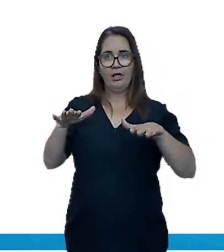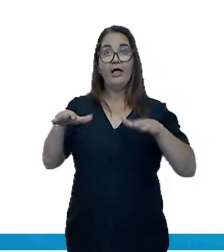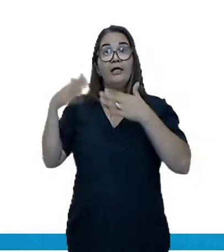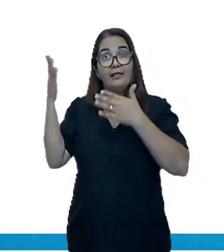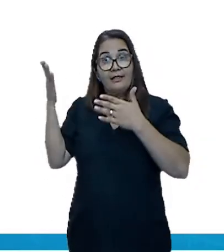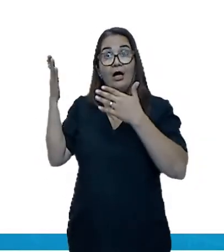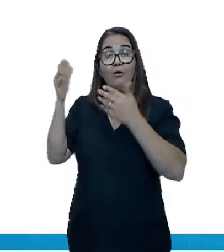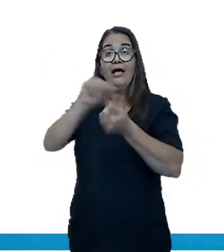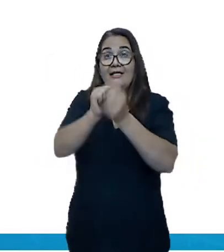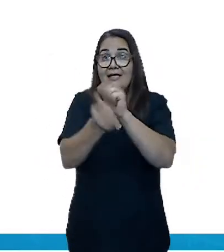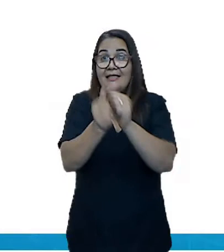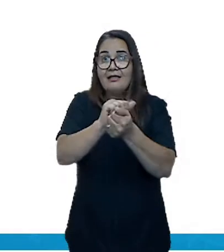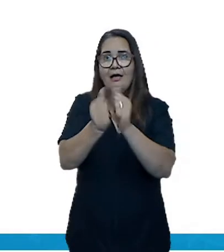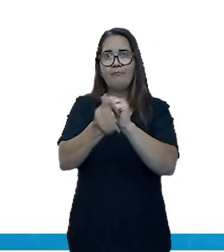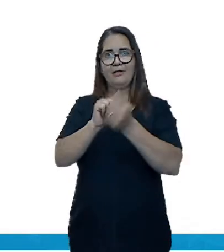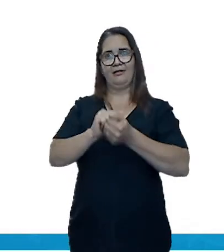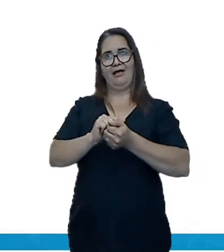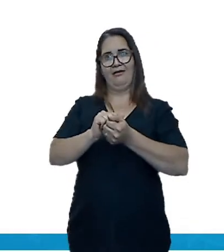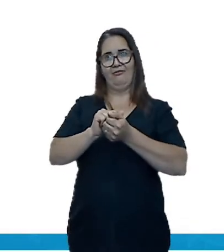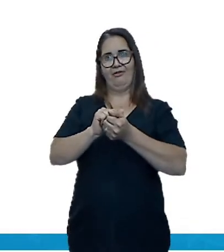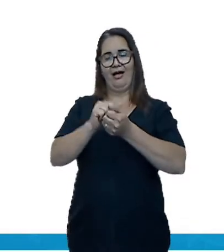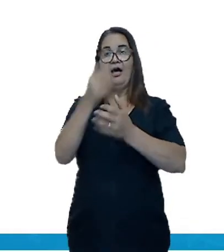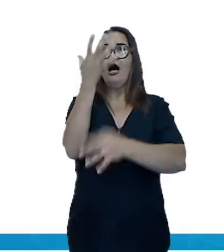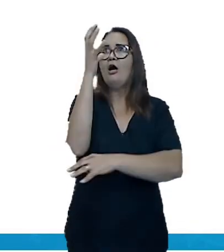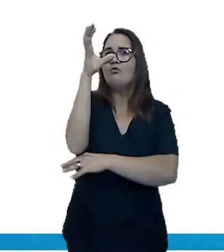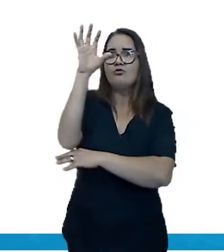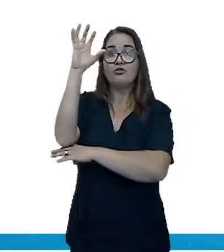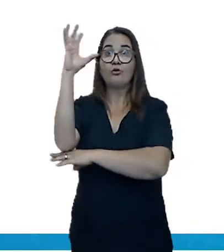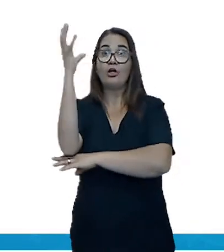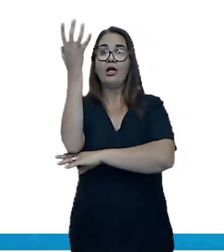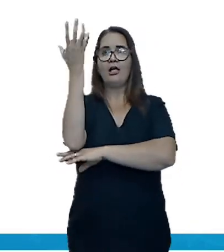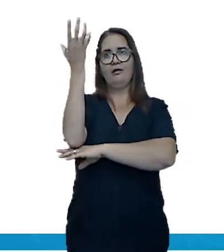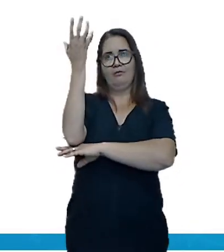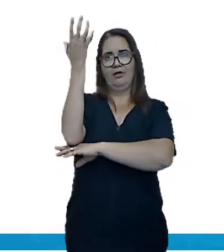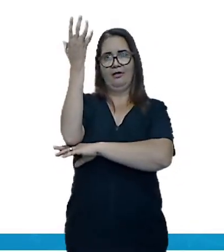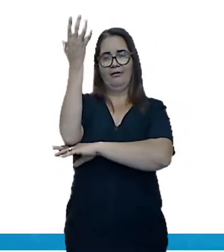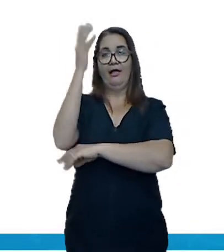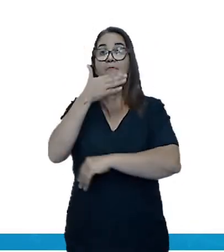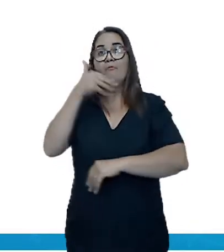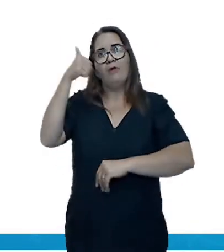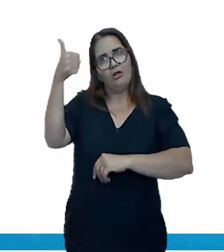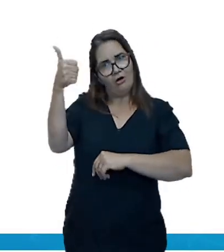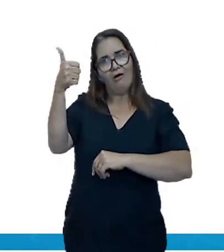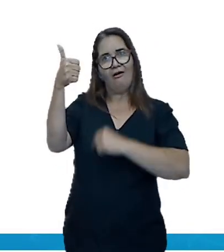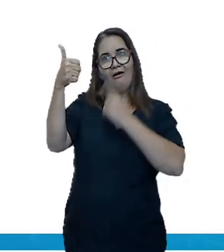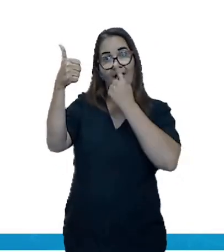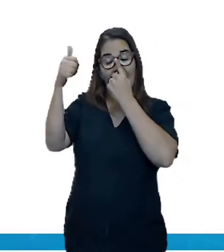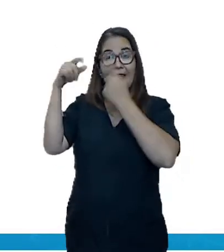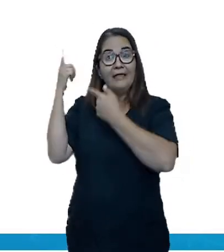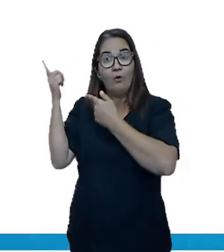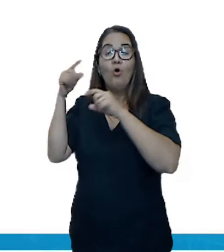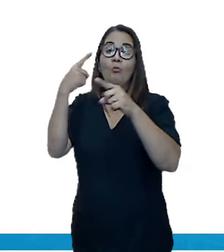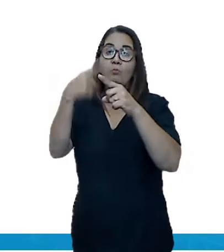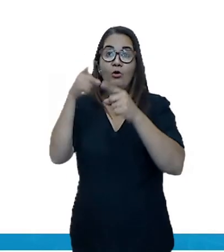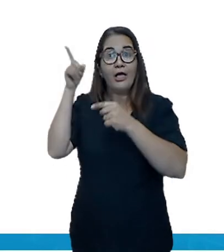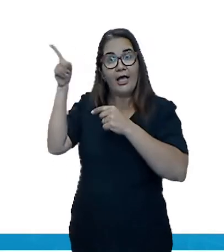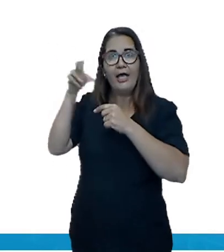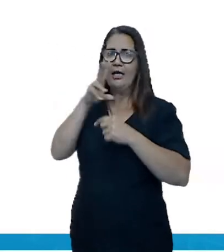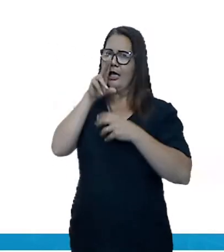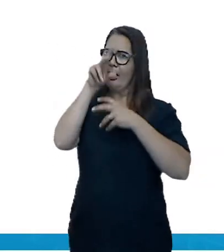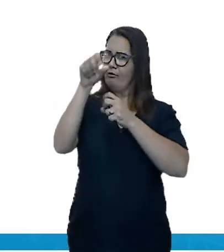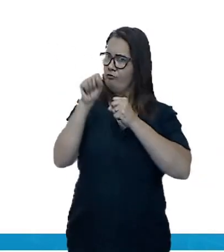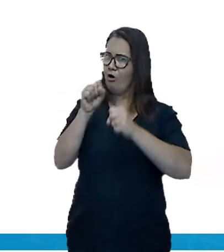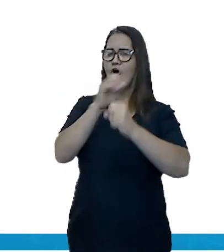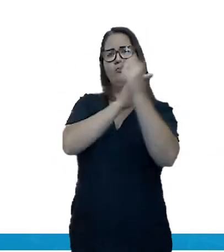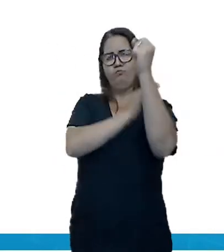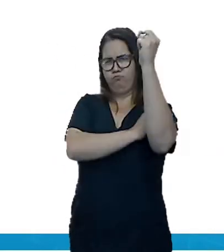Darwin, que é da teoria da evolução. Quanto mais forte a espécie, ela consegue